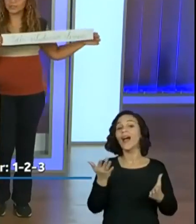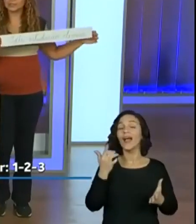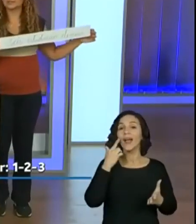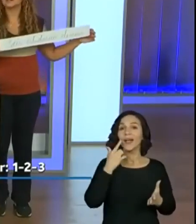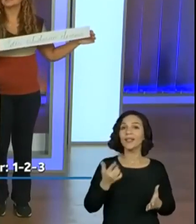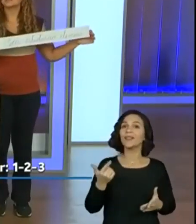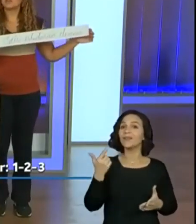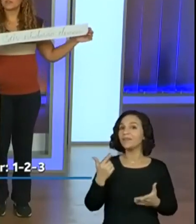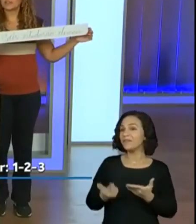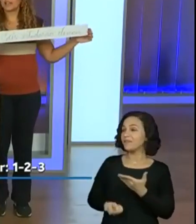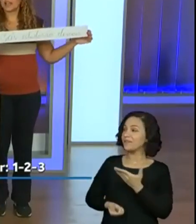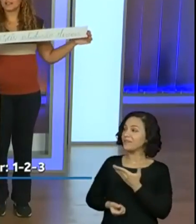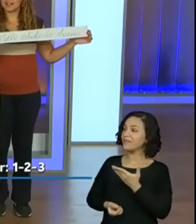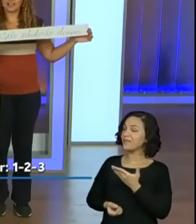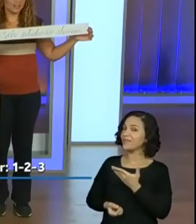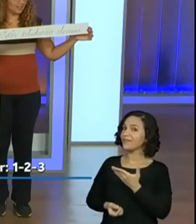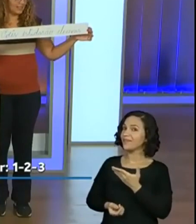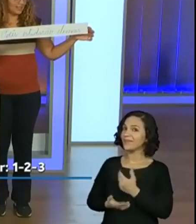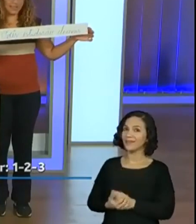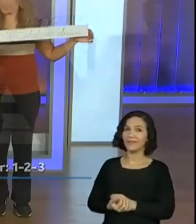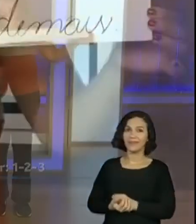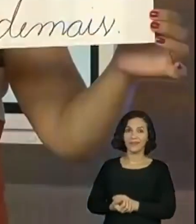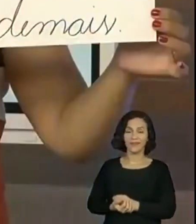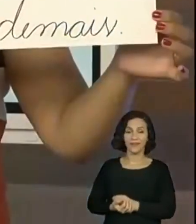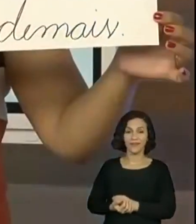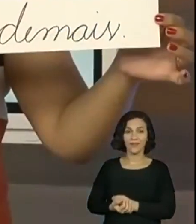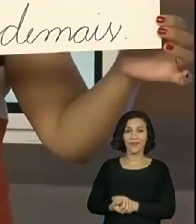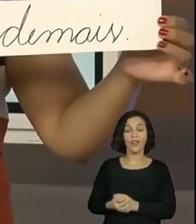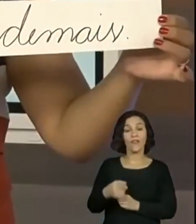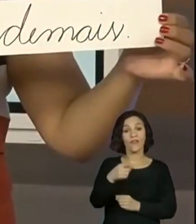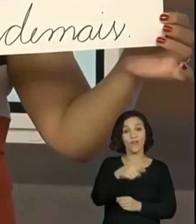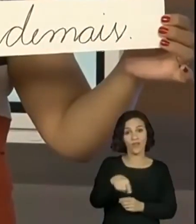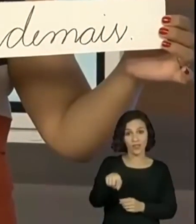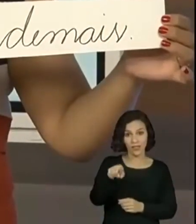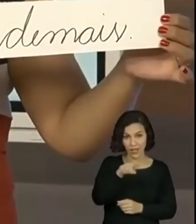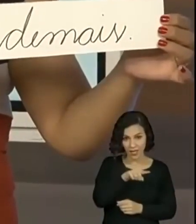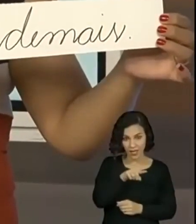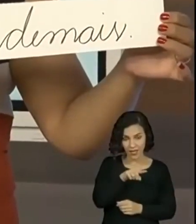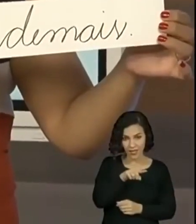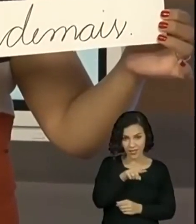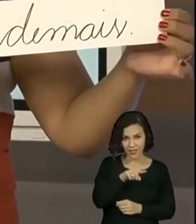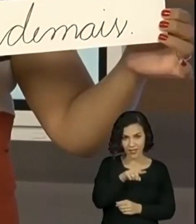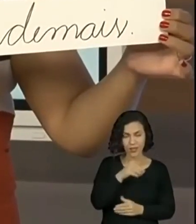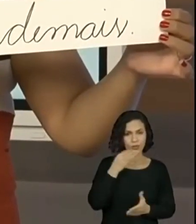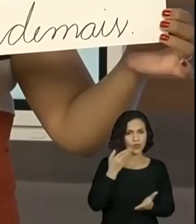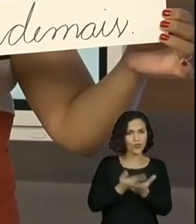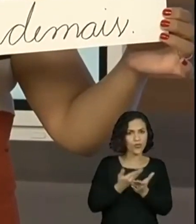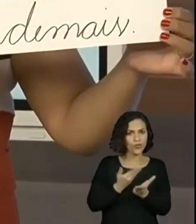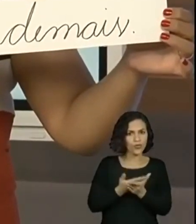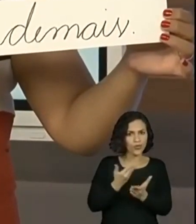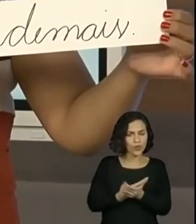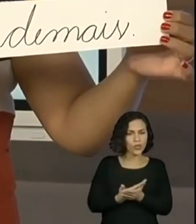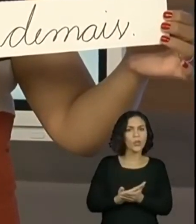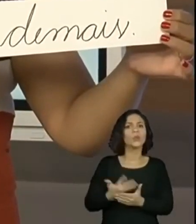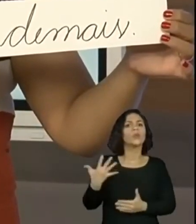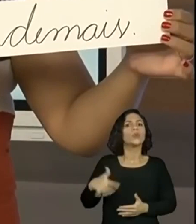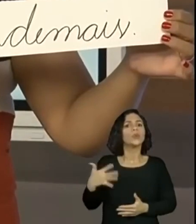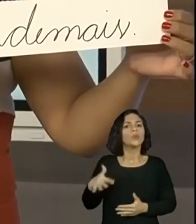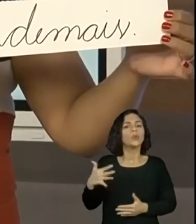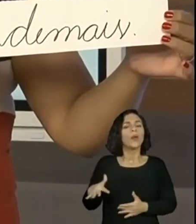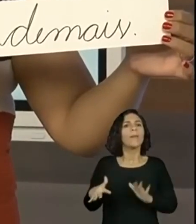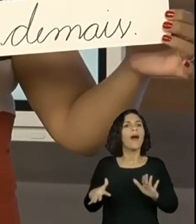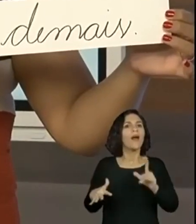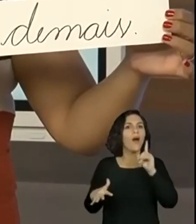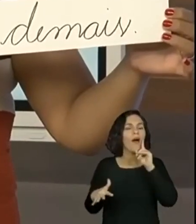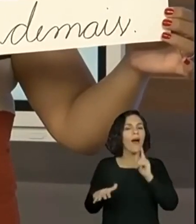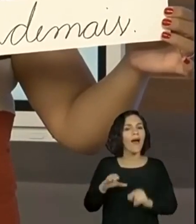quarto ano, vocês ainda, né? Ah lá. Estudarão demais? Vocês estudarão demais. Ainda